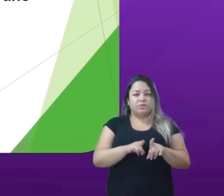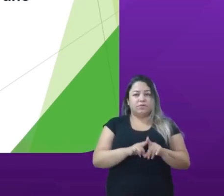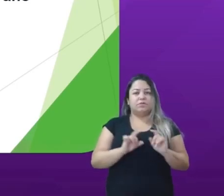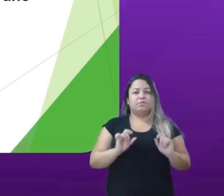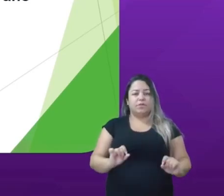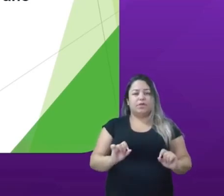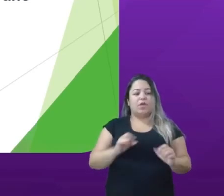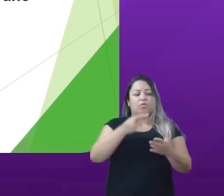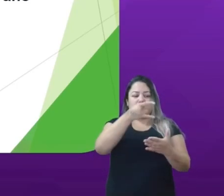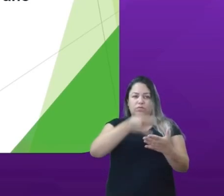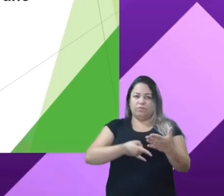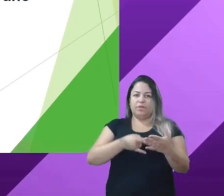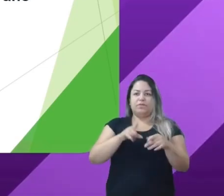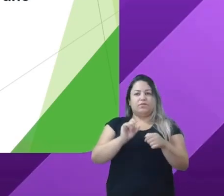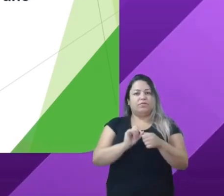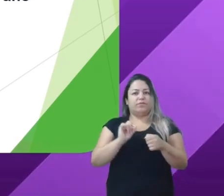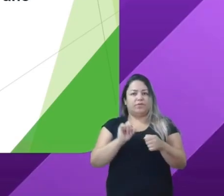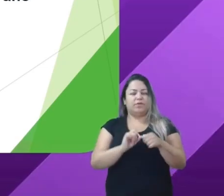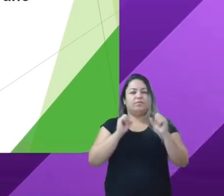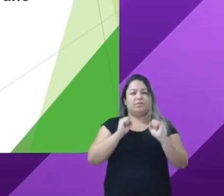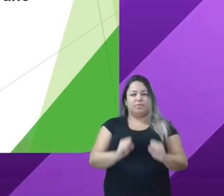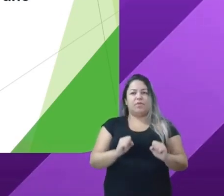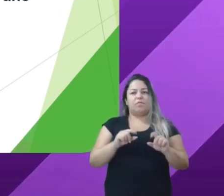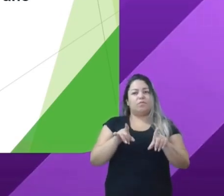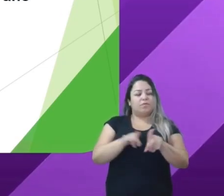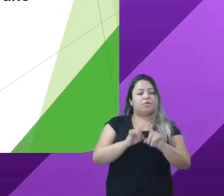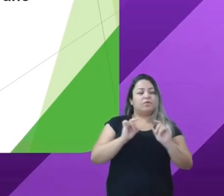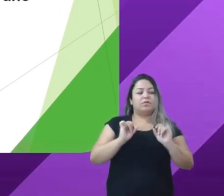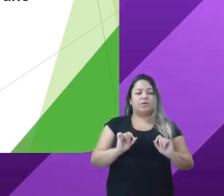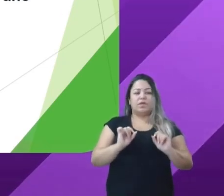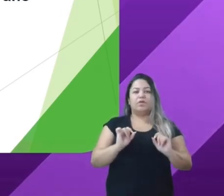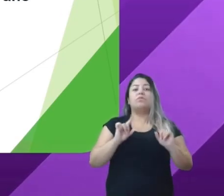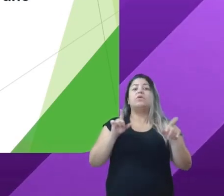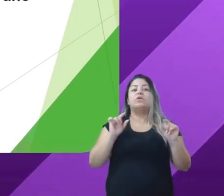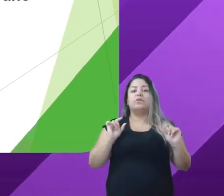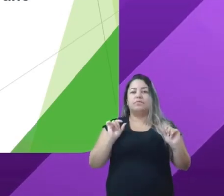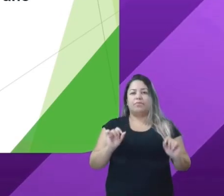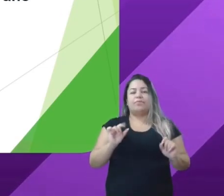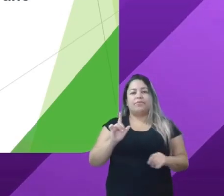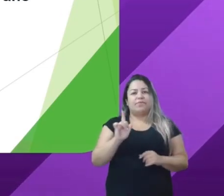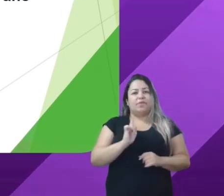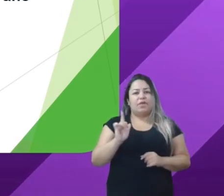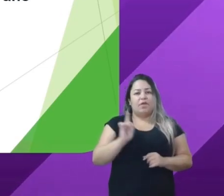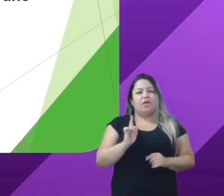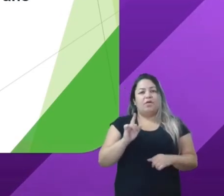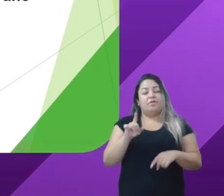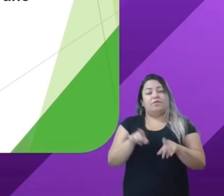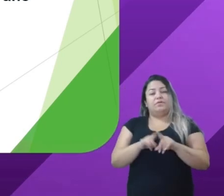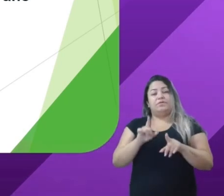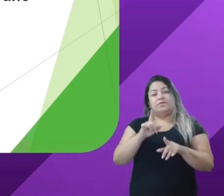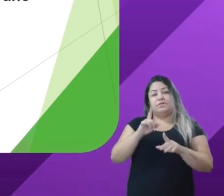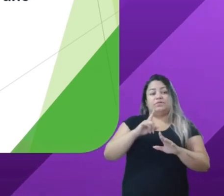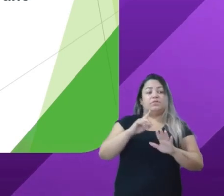ele é um documento elaborado pelo Poder Executivo, né, que contém a previsão de receitas